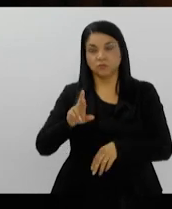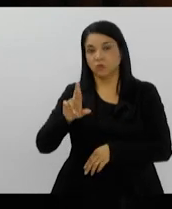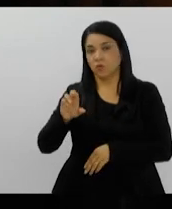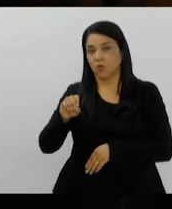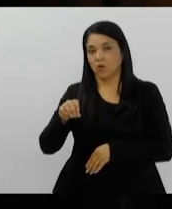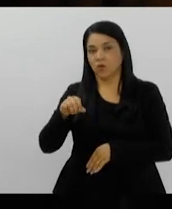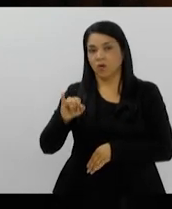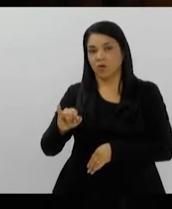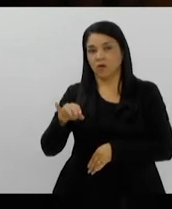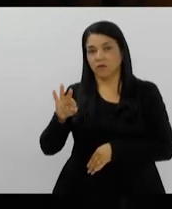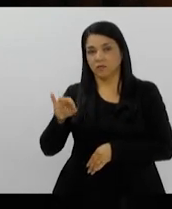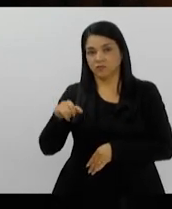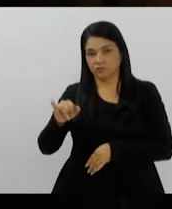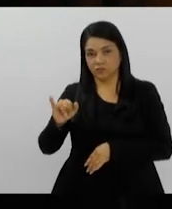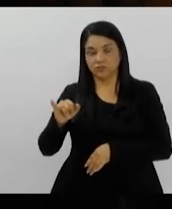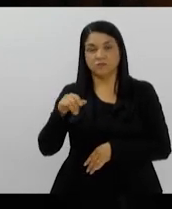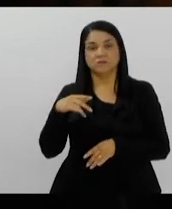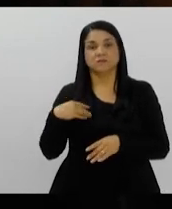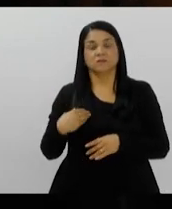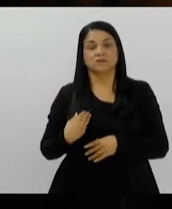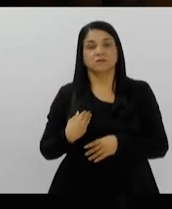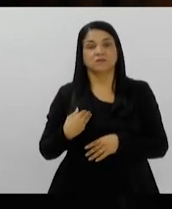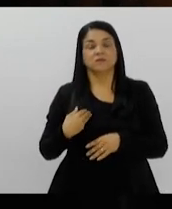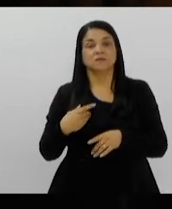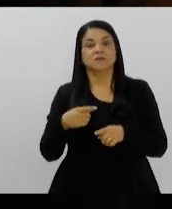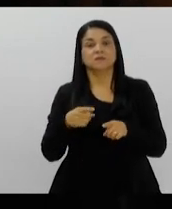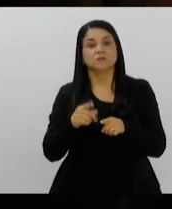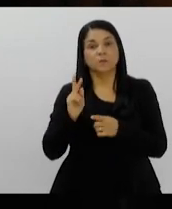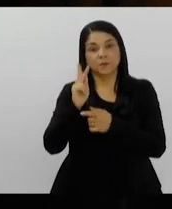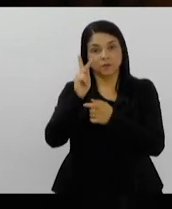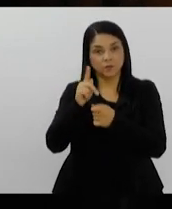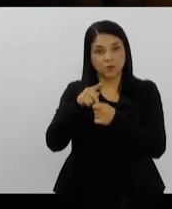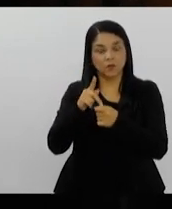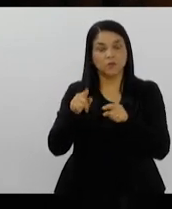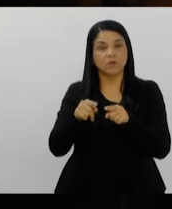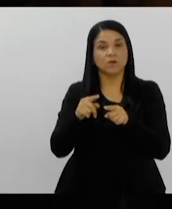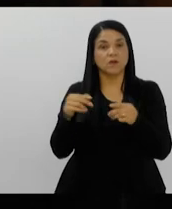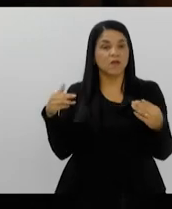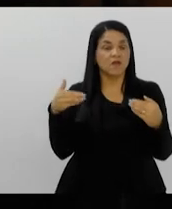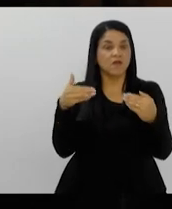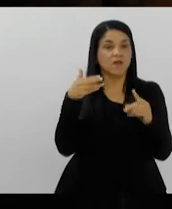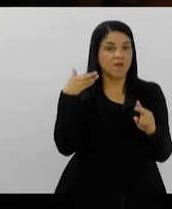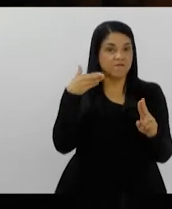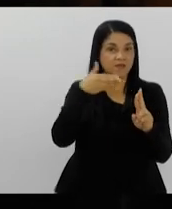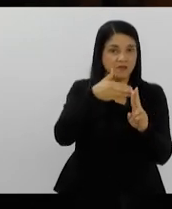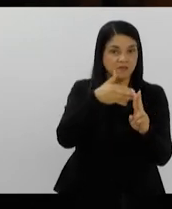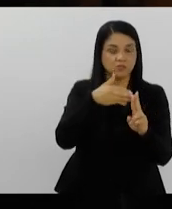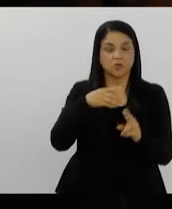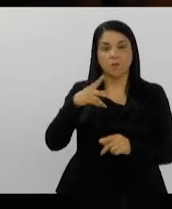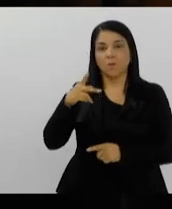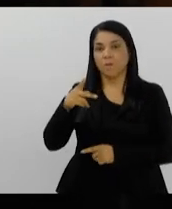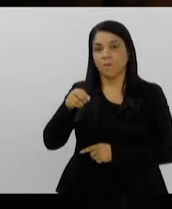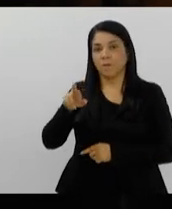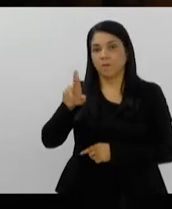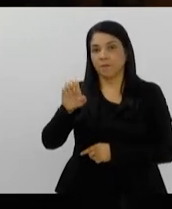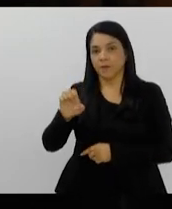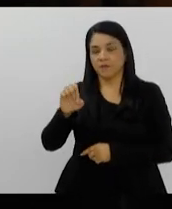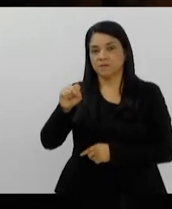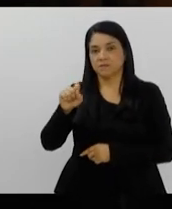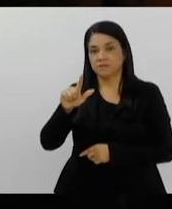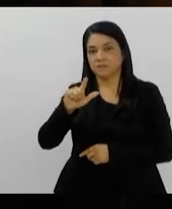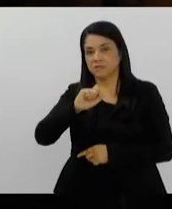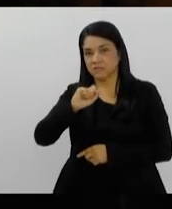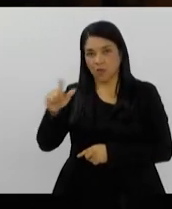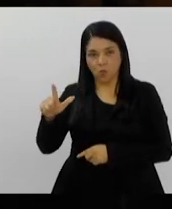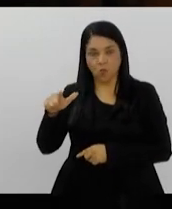e participações especiais do petróleo referentes ao pré-sal. E aí é a contradição do governo. O governo